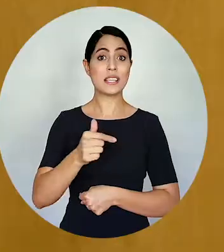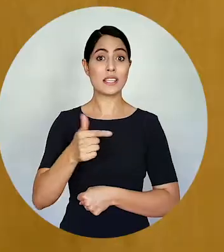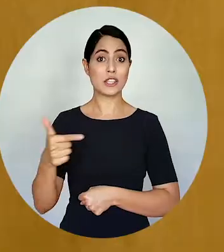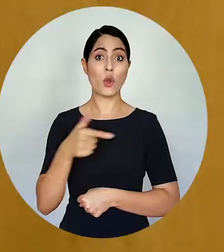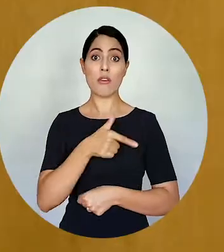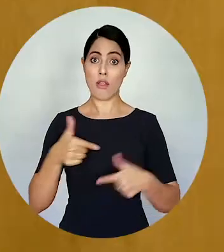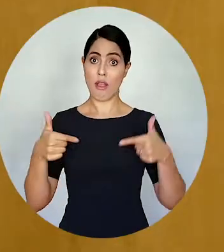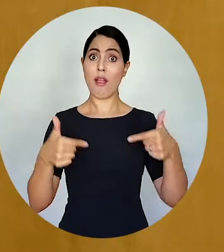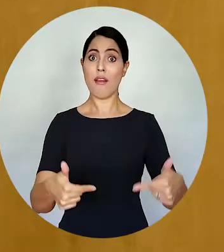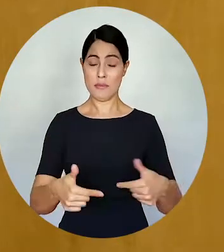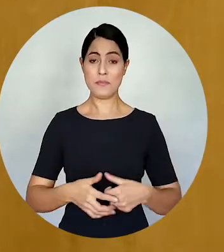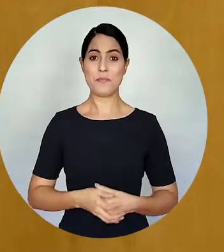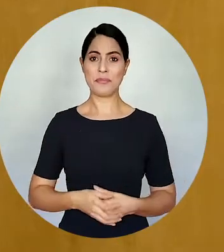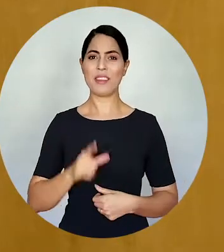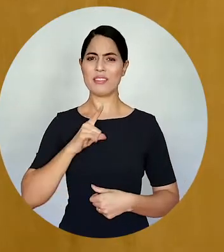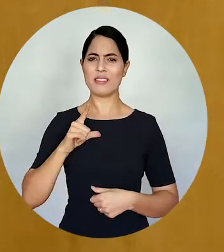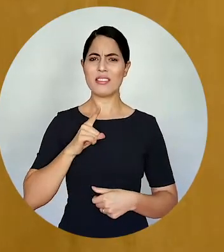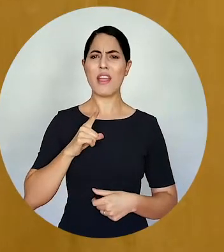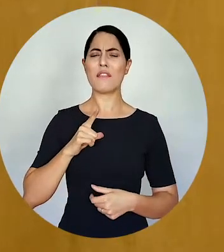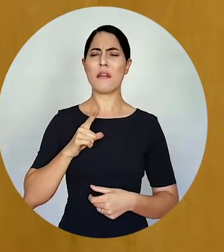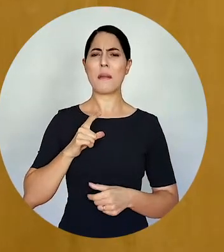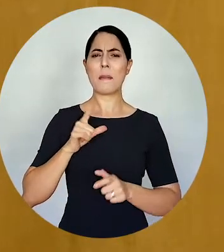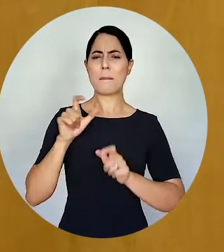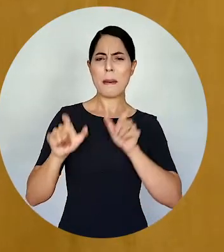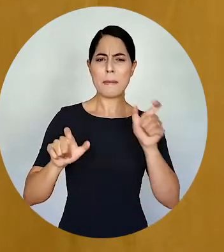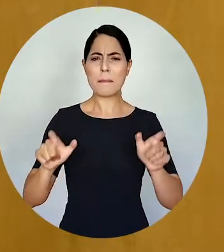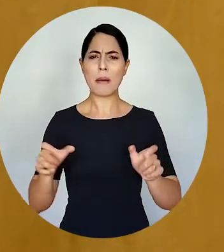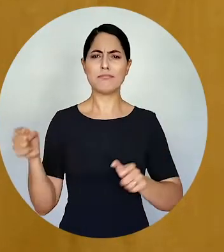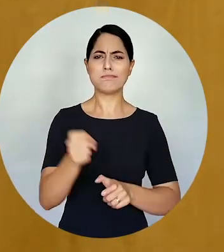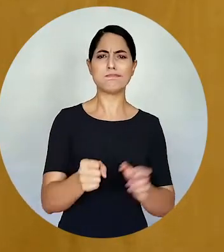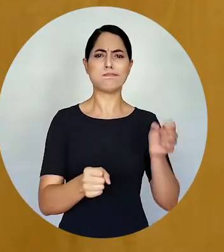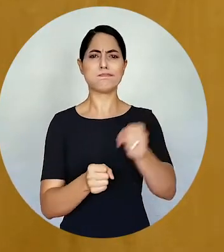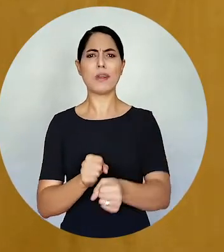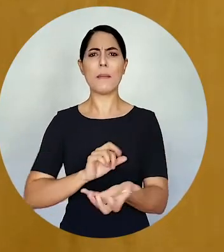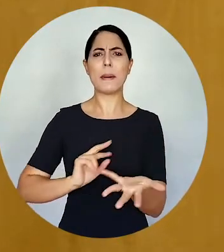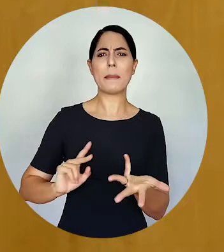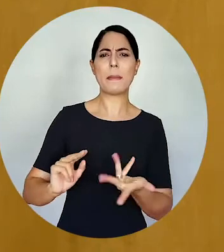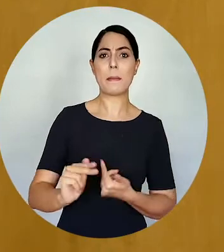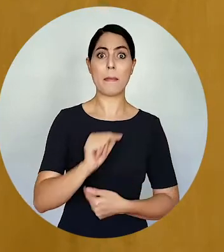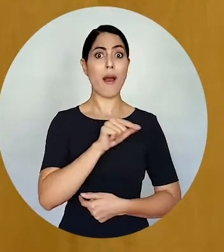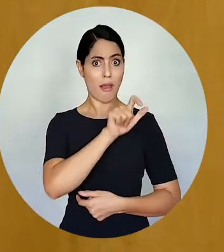1972. Entre outros cargos que ocupou, Siqueira já contribuiu